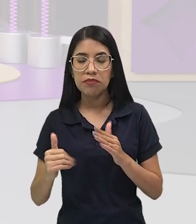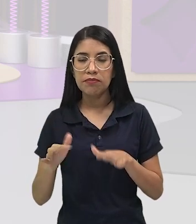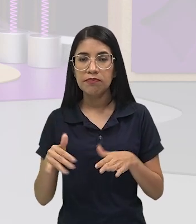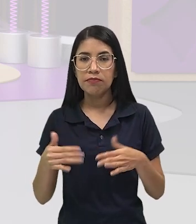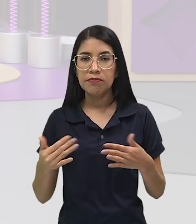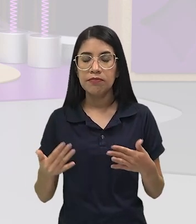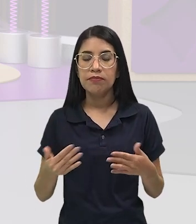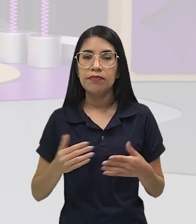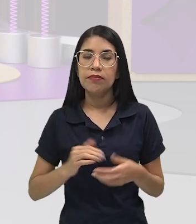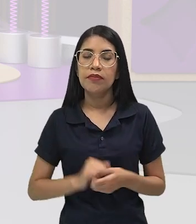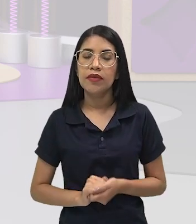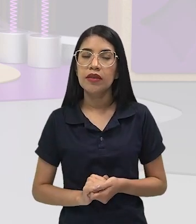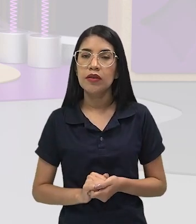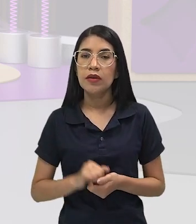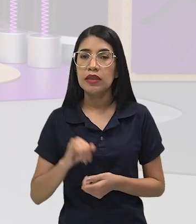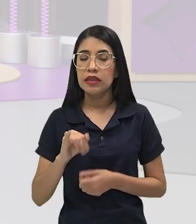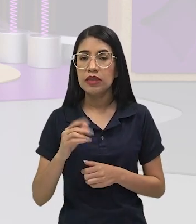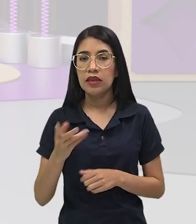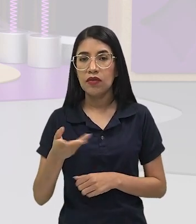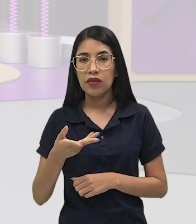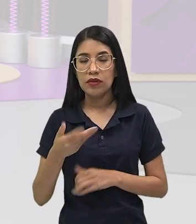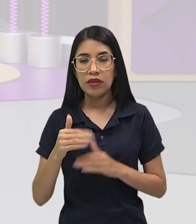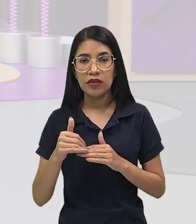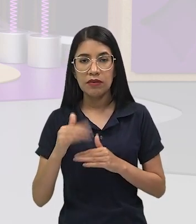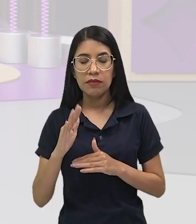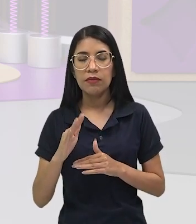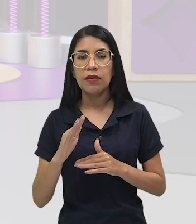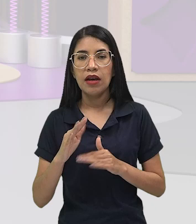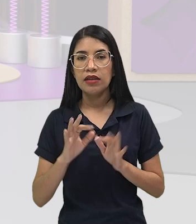que com uma velocidade maior eu vou